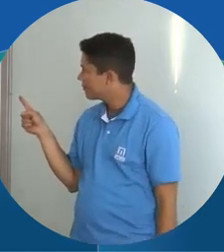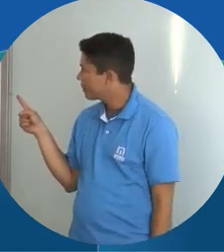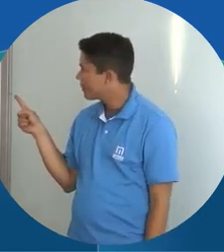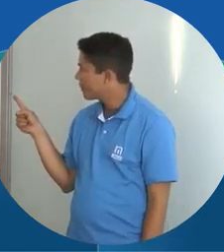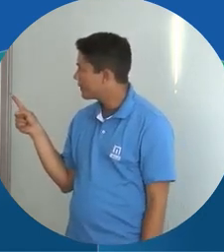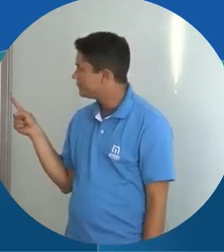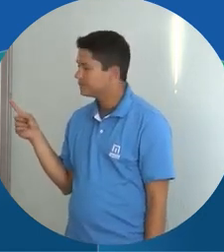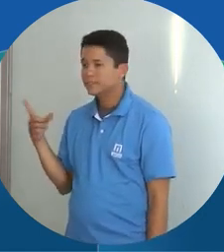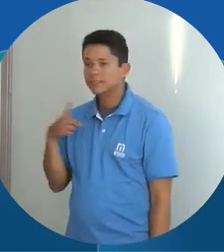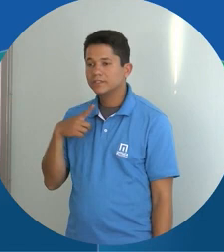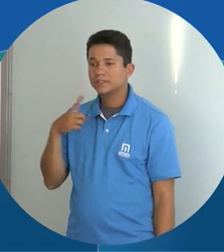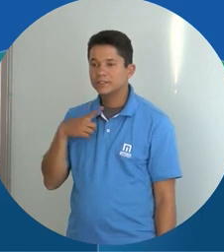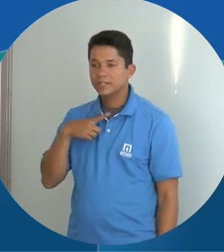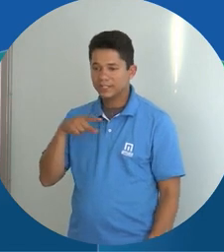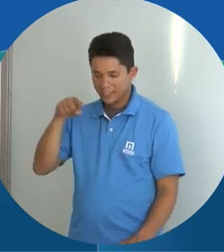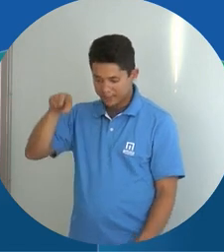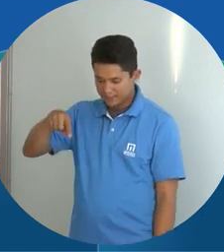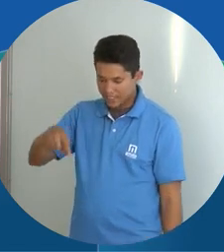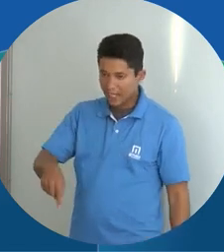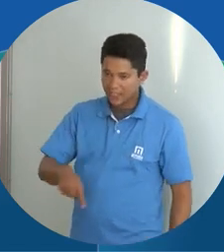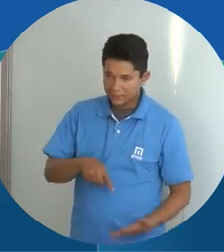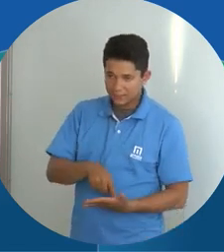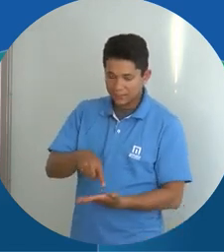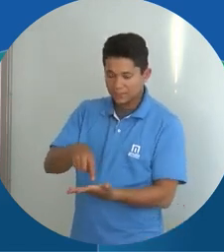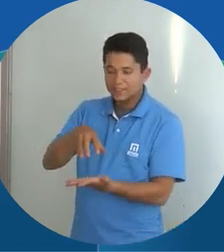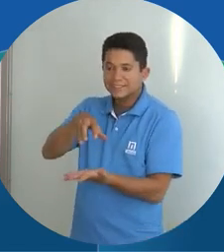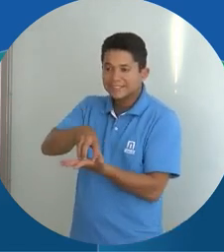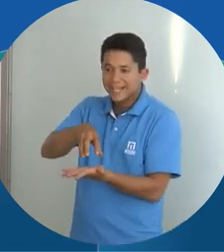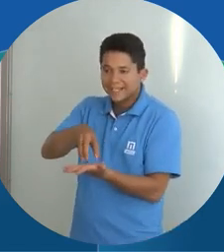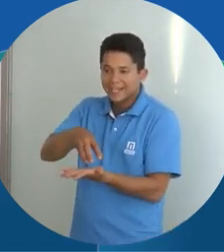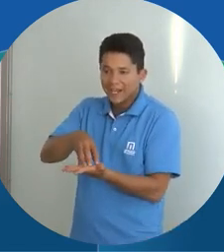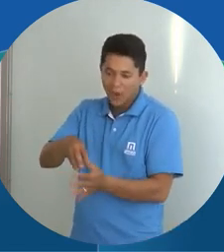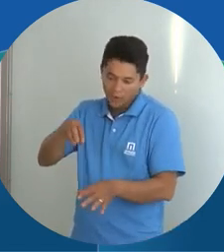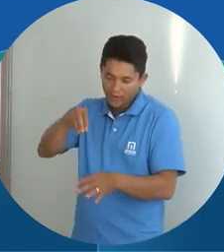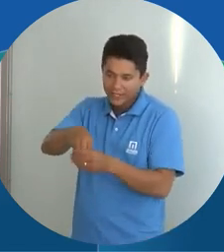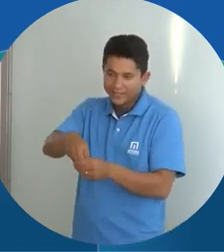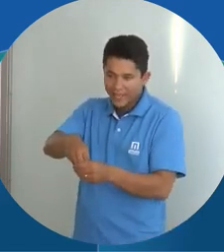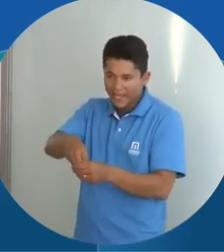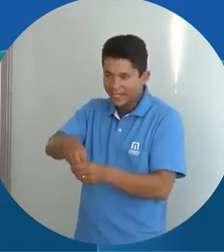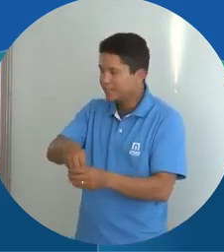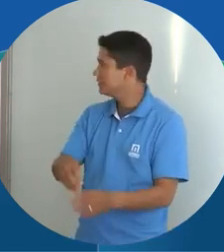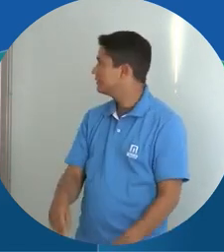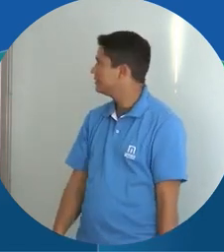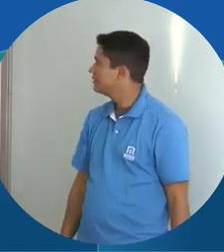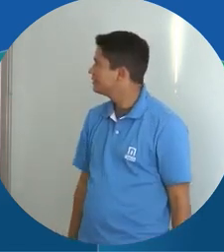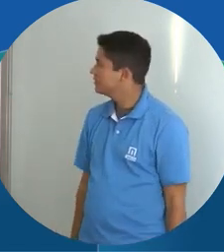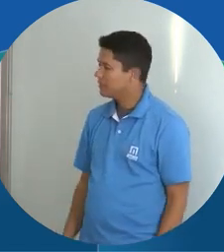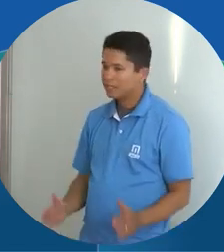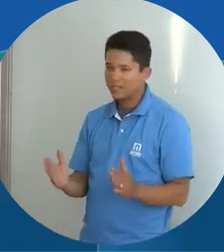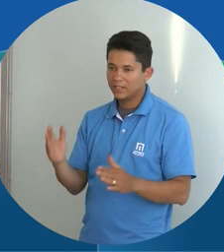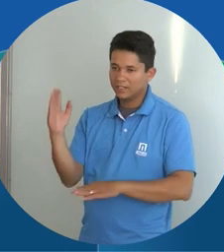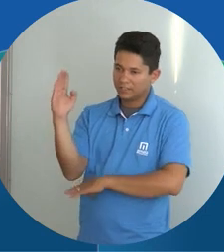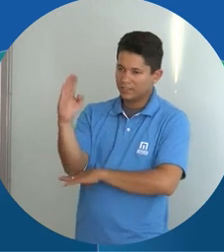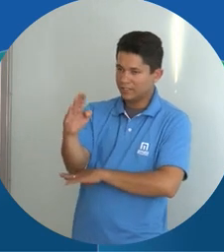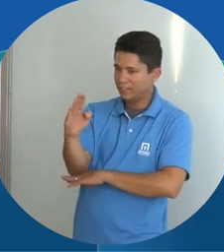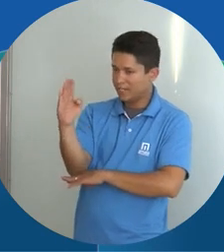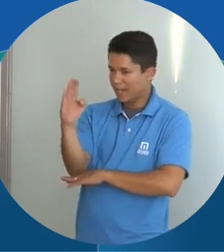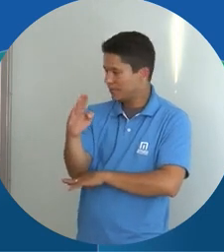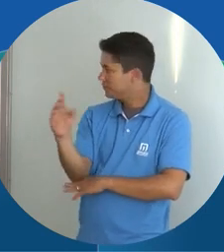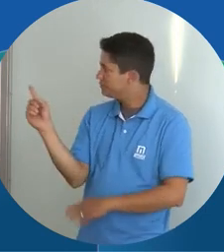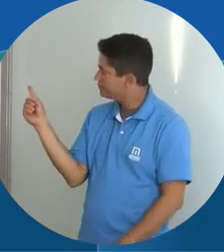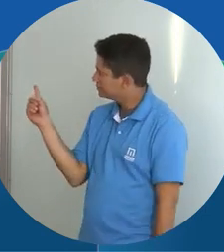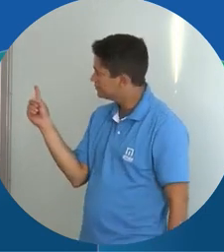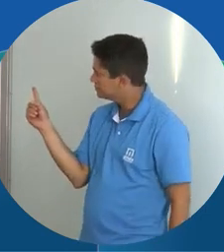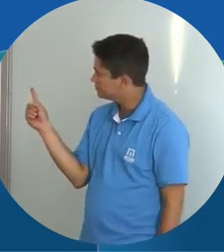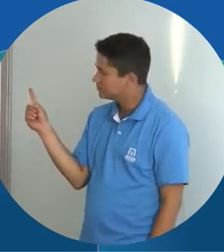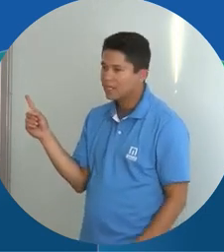a gente tem só as estacas centrais internas das laterais dos blocos inclinadas, o resto das